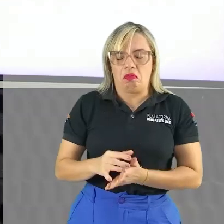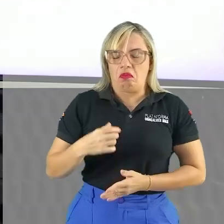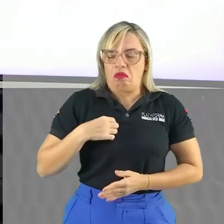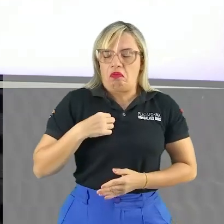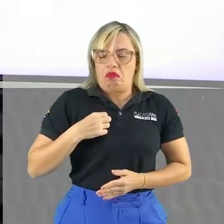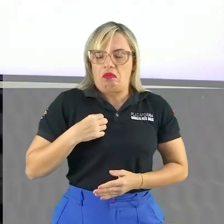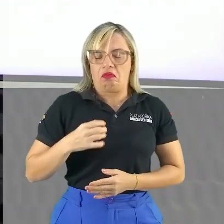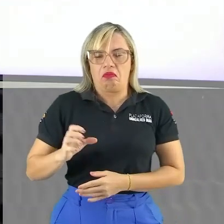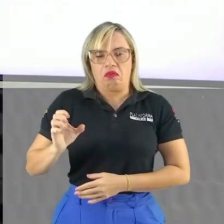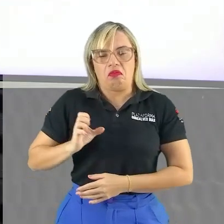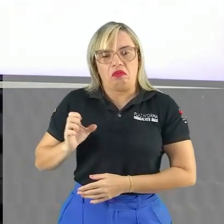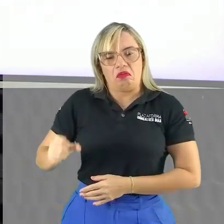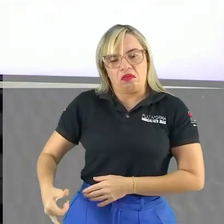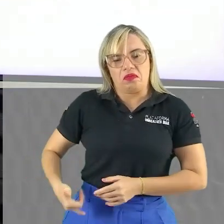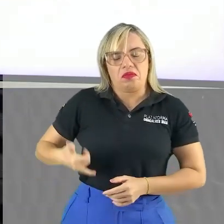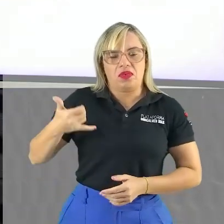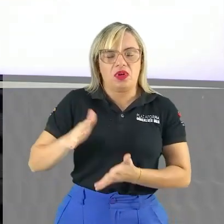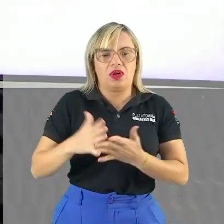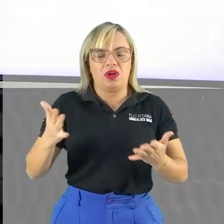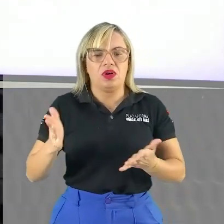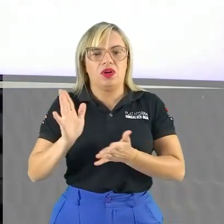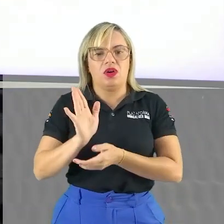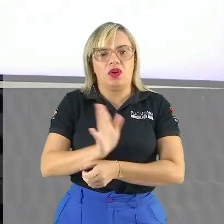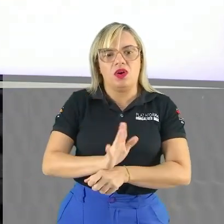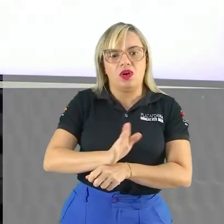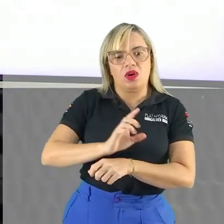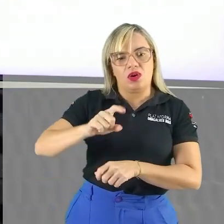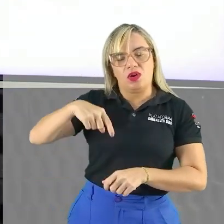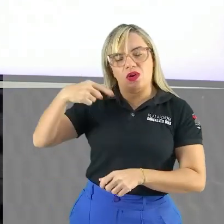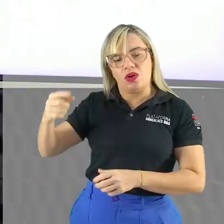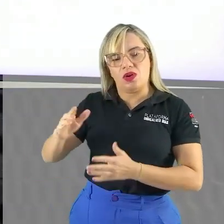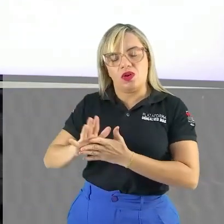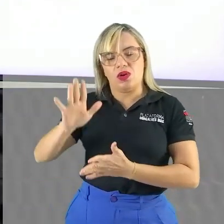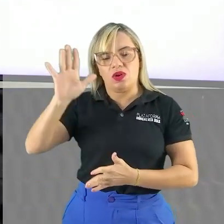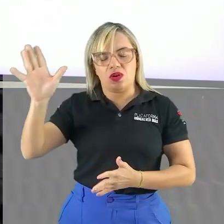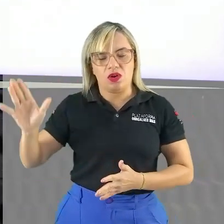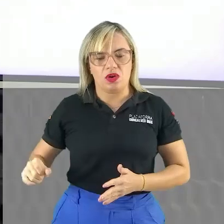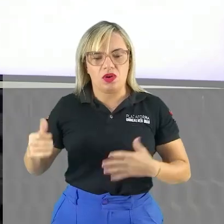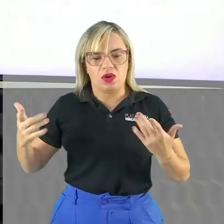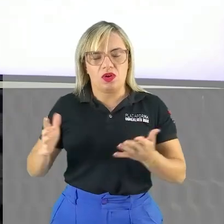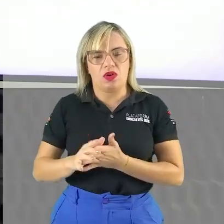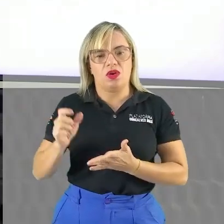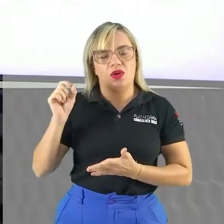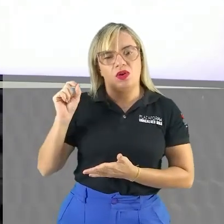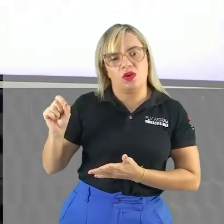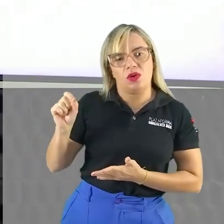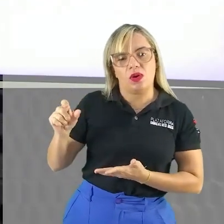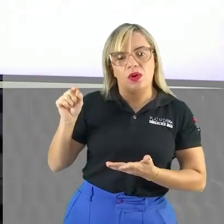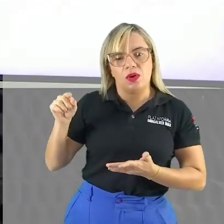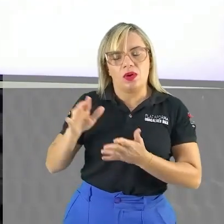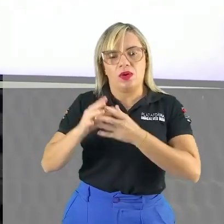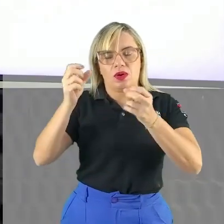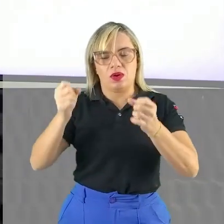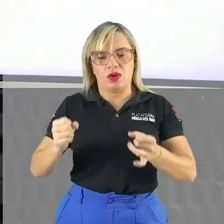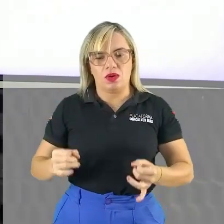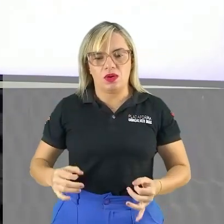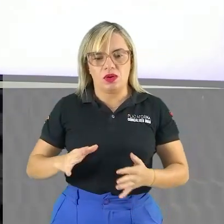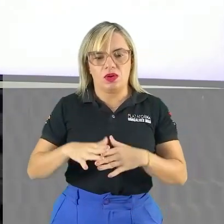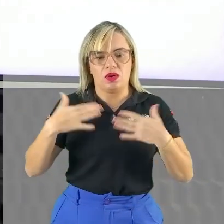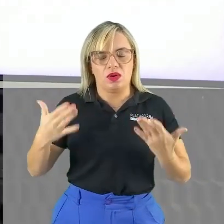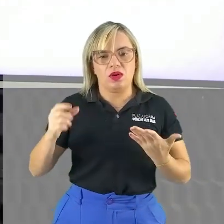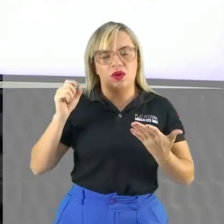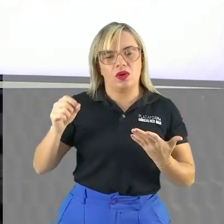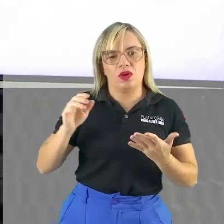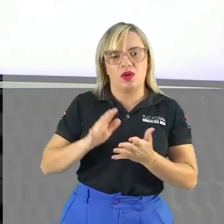mais. Mas outros filmes retratam exatamente uma África, como ainda há pouco falei, que era totalmente,